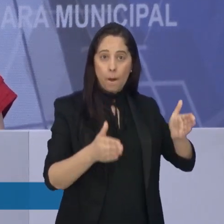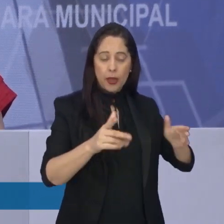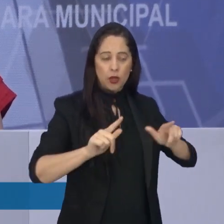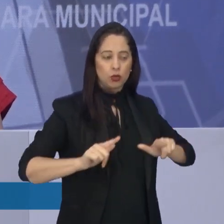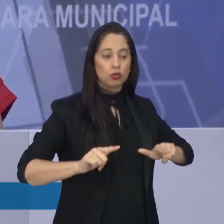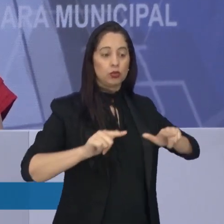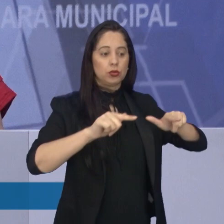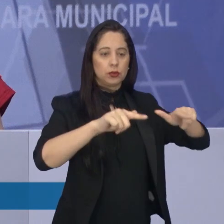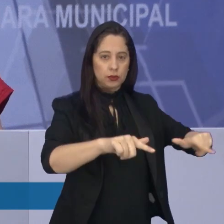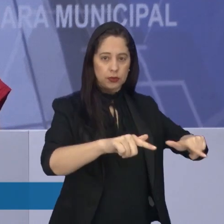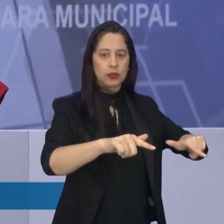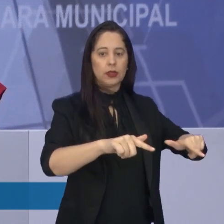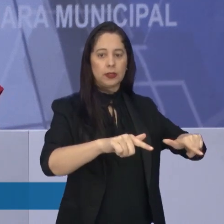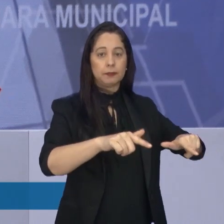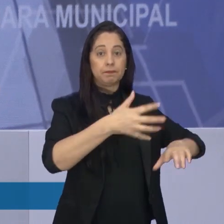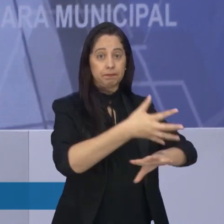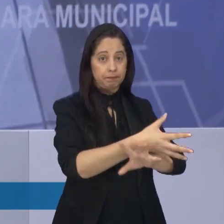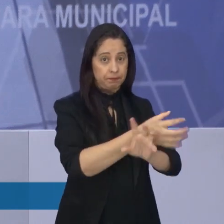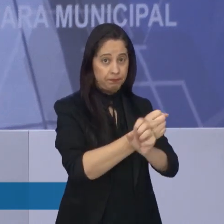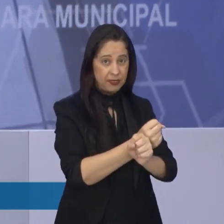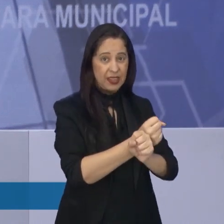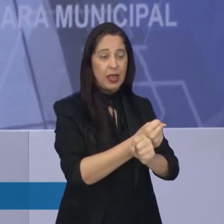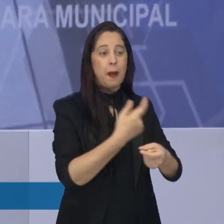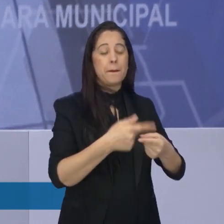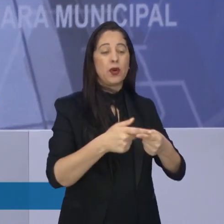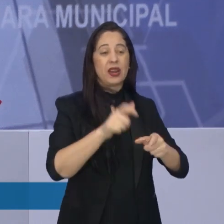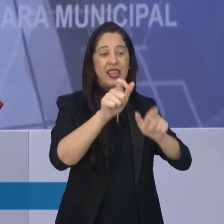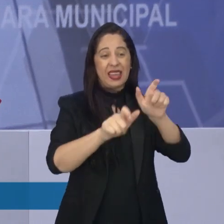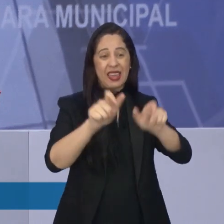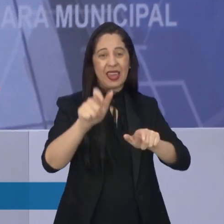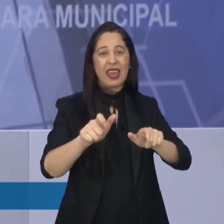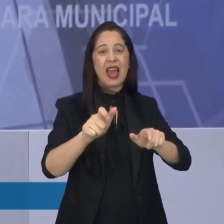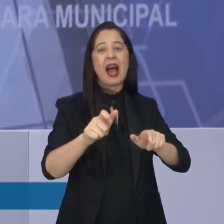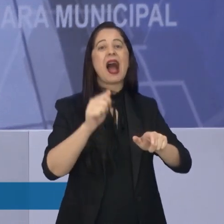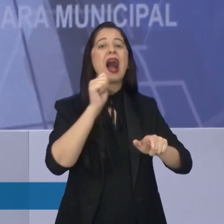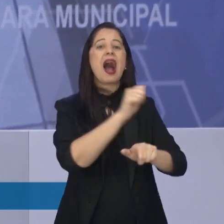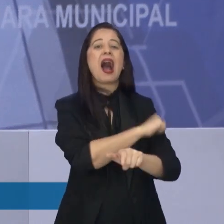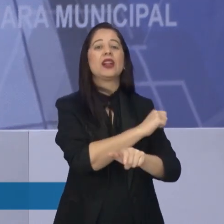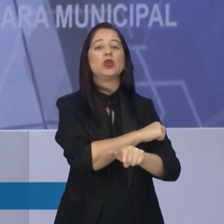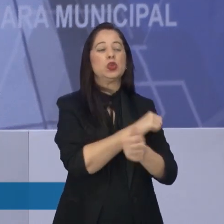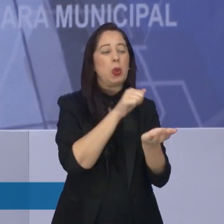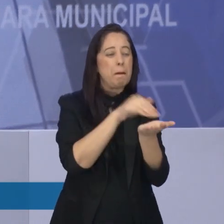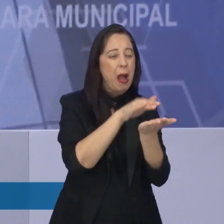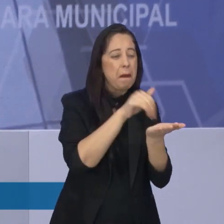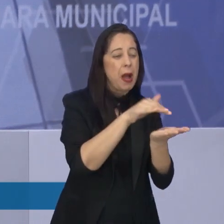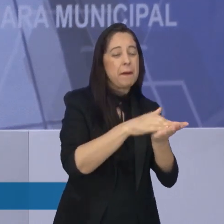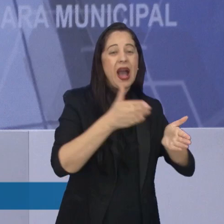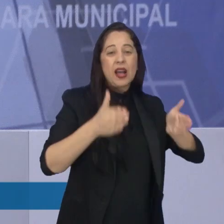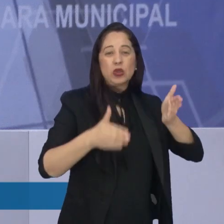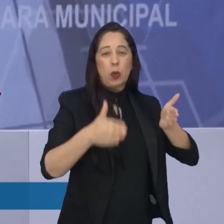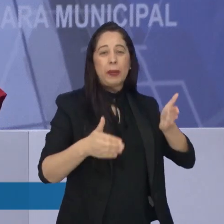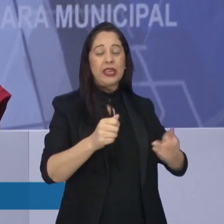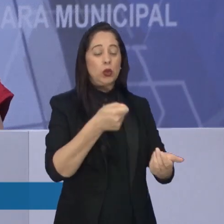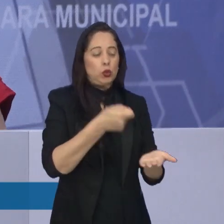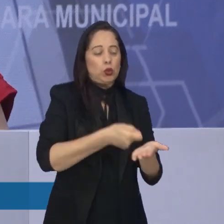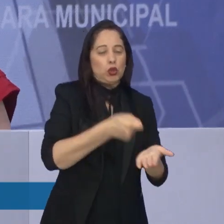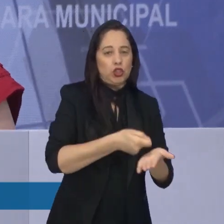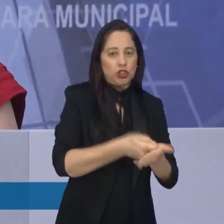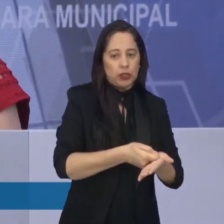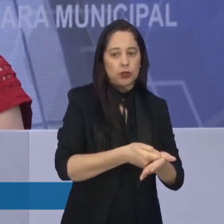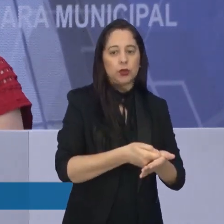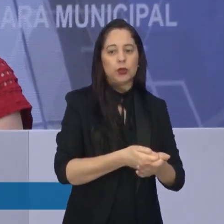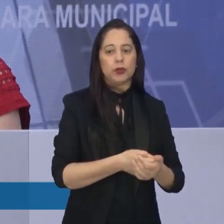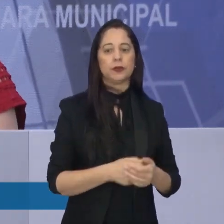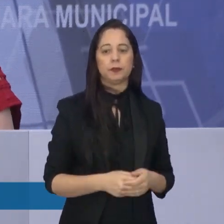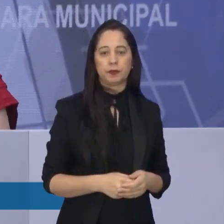diplomas aos alunos expulsos do ITA durante a ditadura. Foi lançado aqui na Câmara